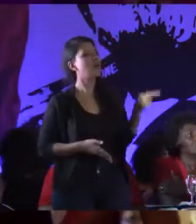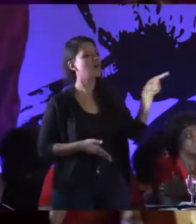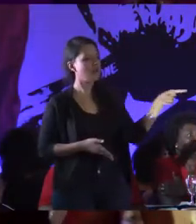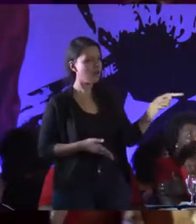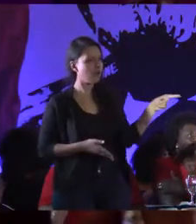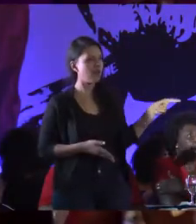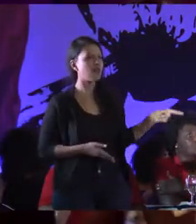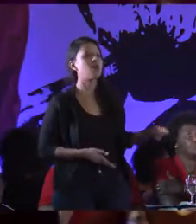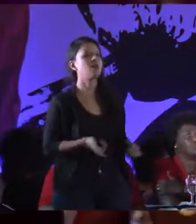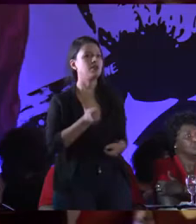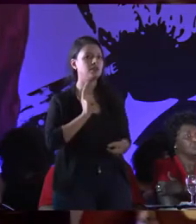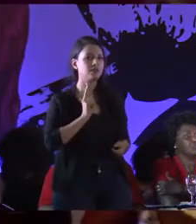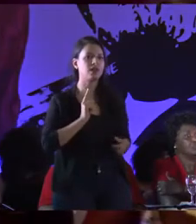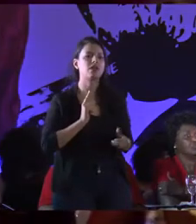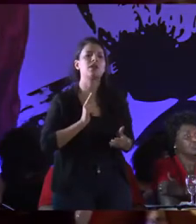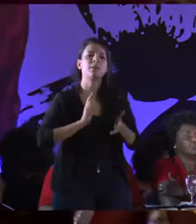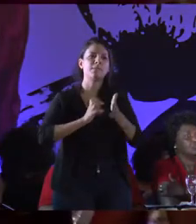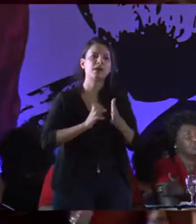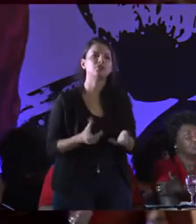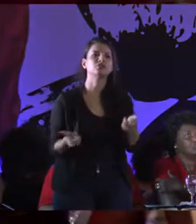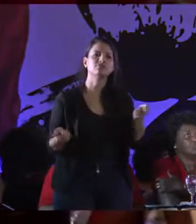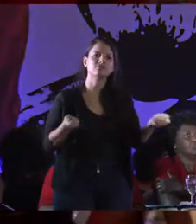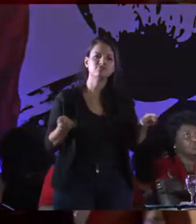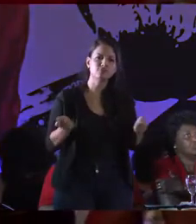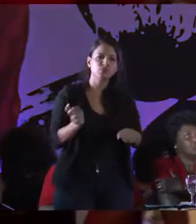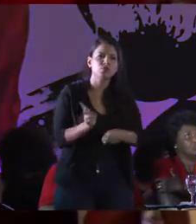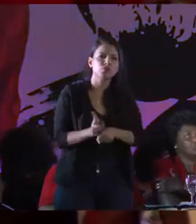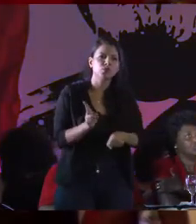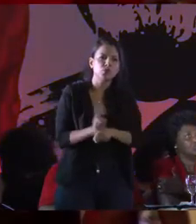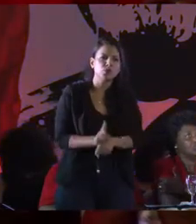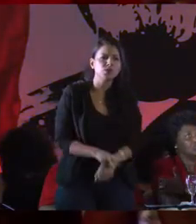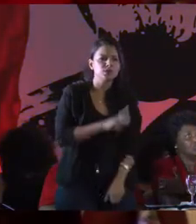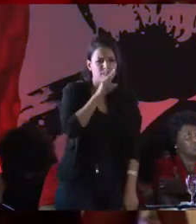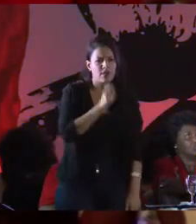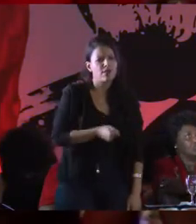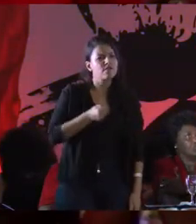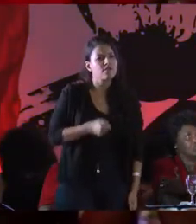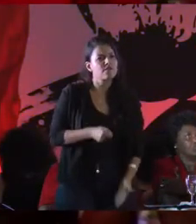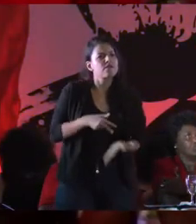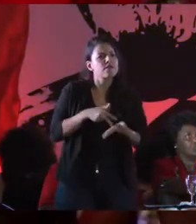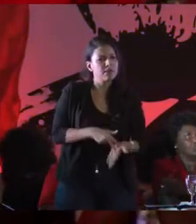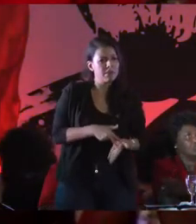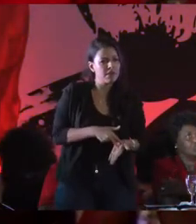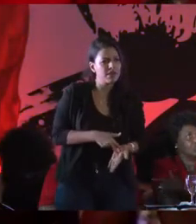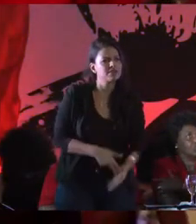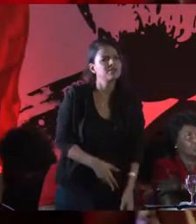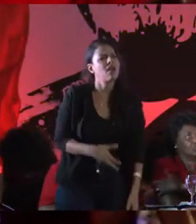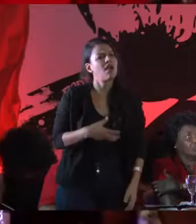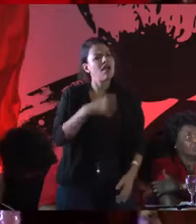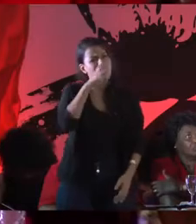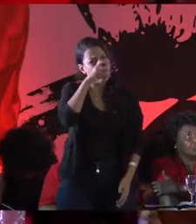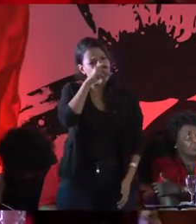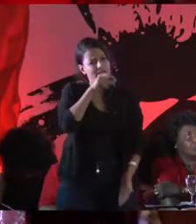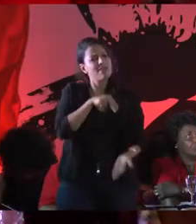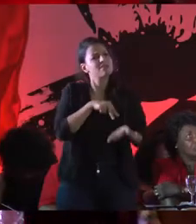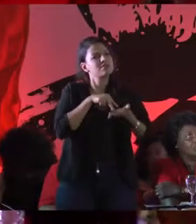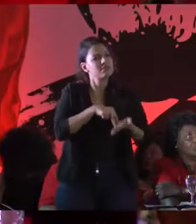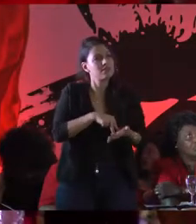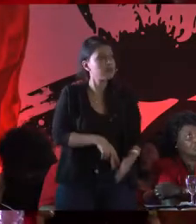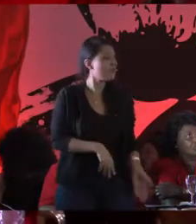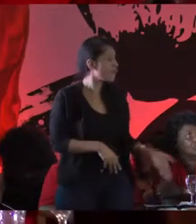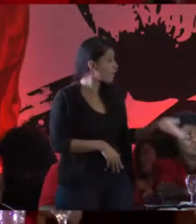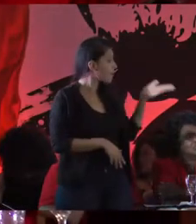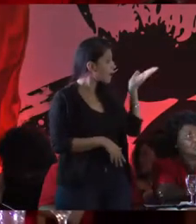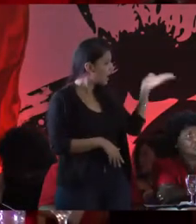tem conduzido o nosso partido com muita firmeza, com muita resistência, ela que tem nos